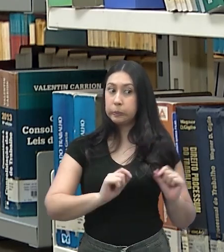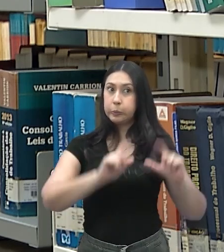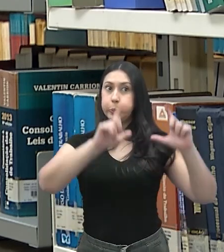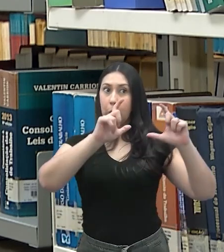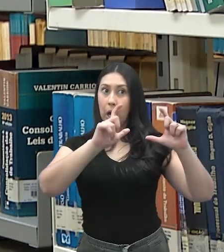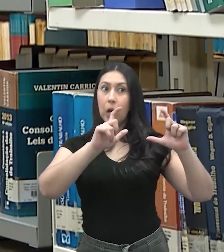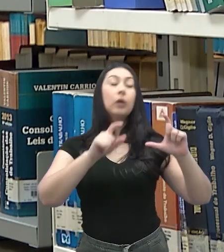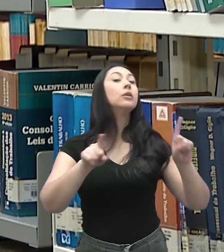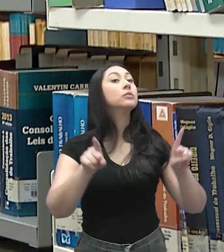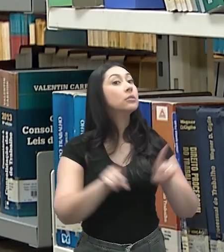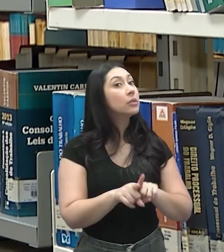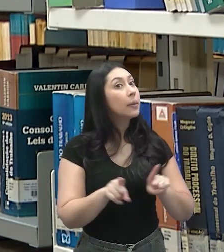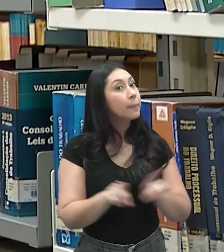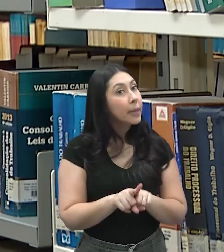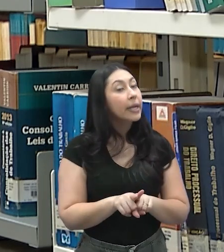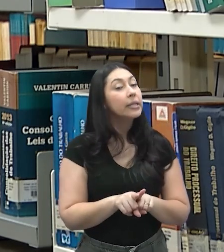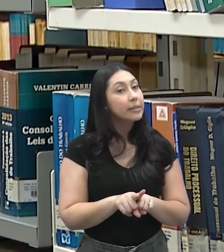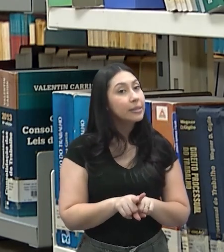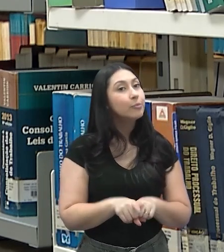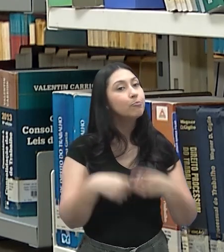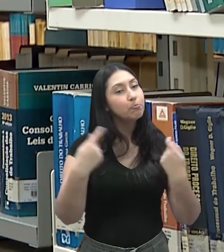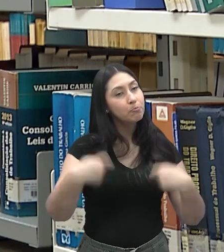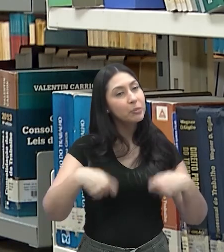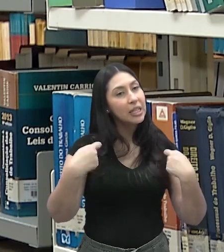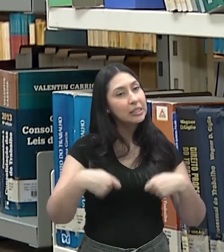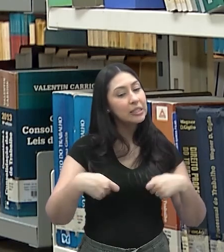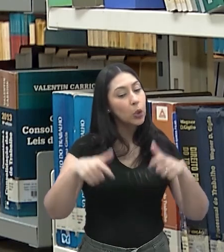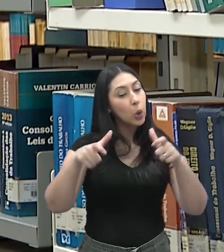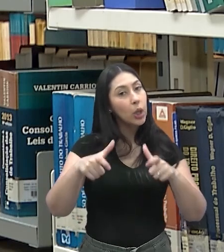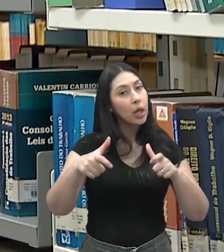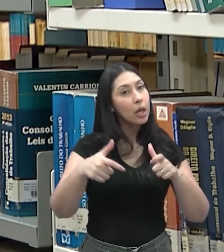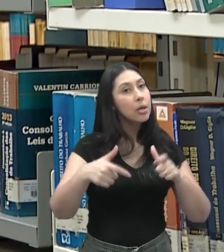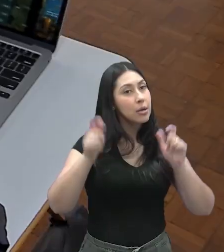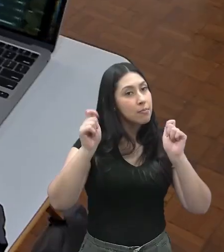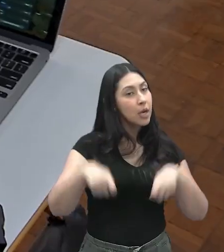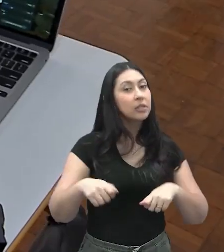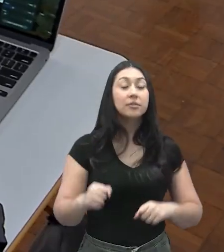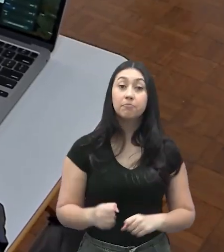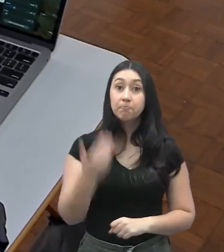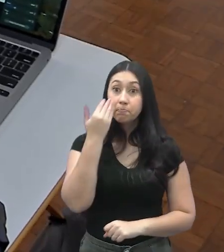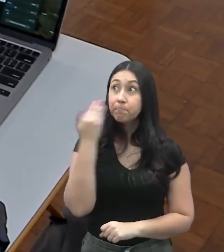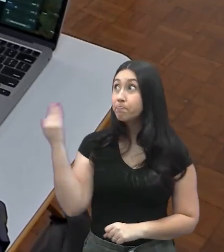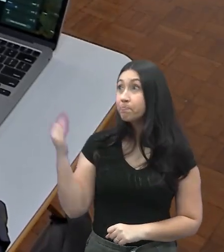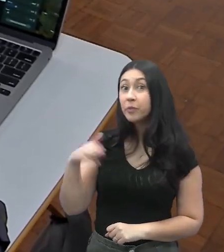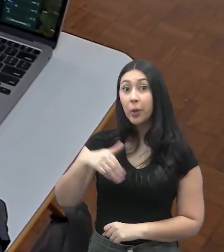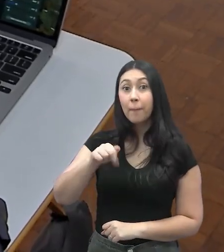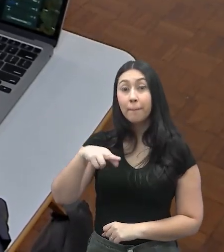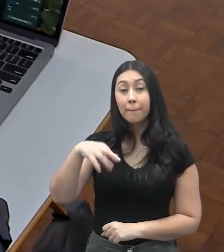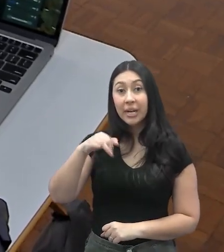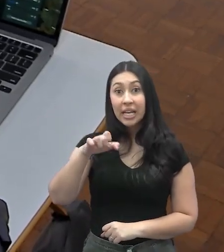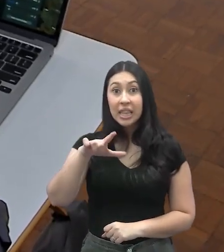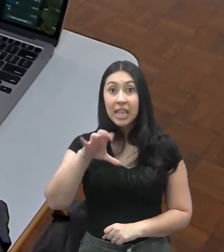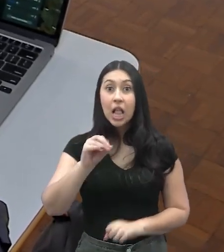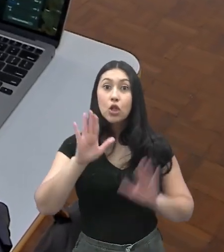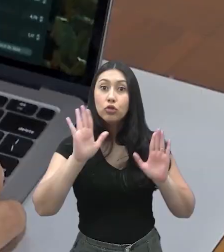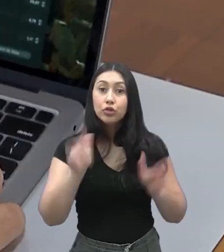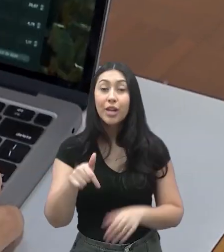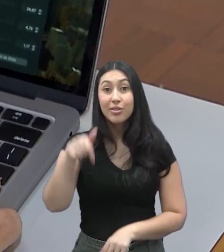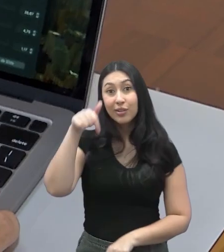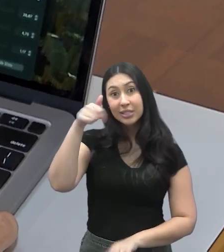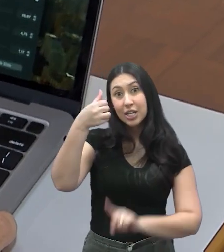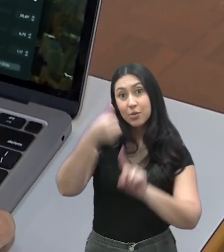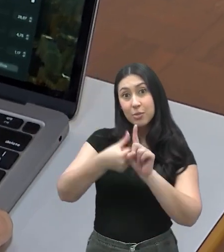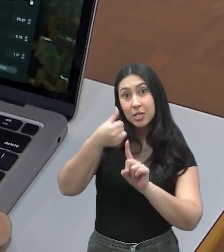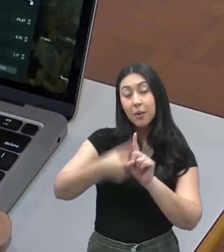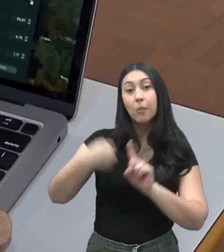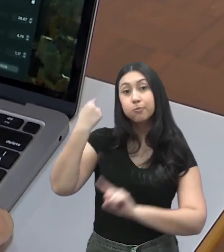maior e para a instituição também uma necessidade de receber esse aluno. O Marcelo está no 7º período do curso de Direito, uma